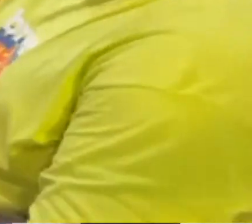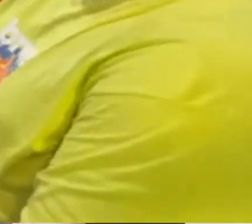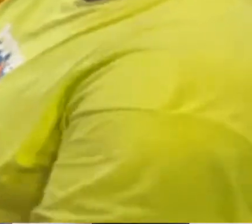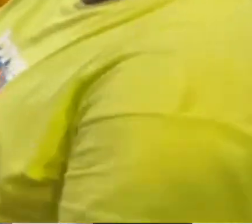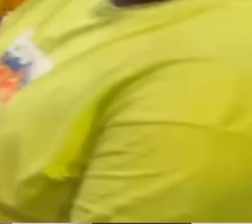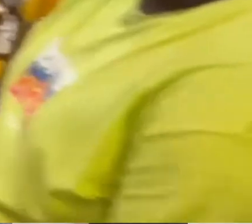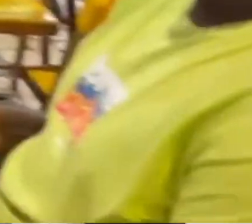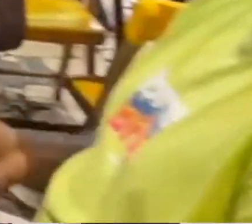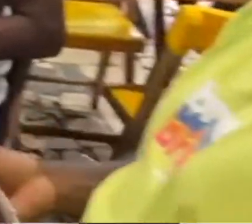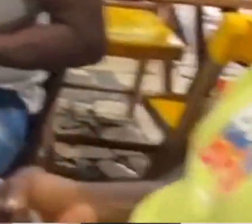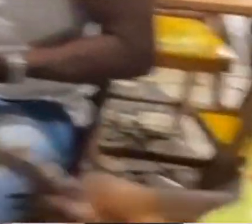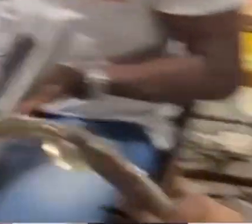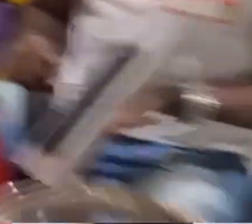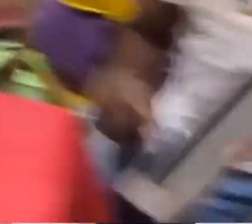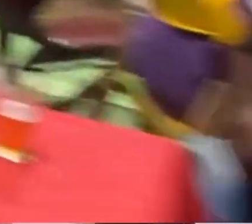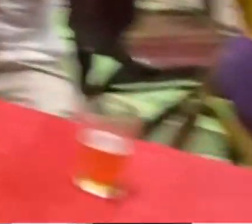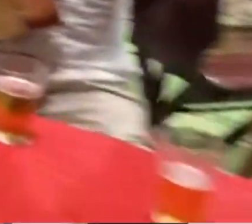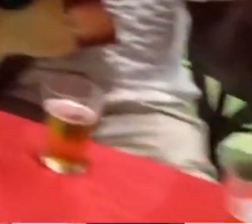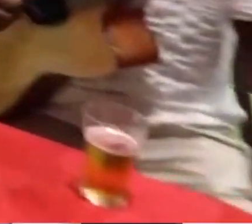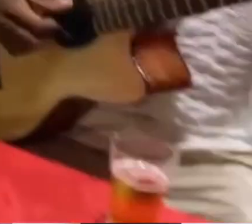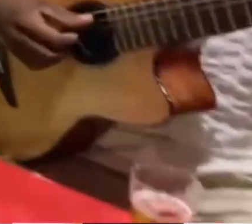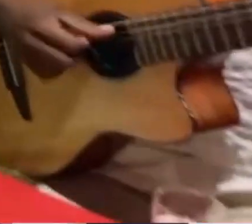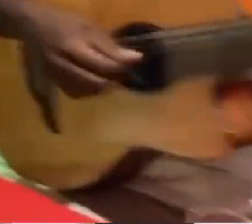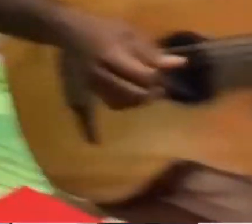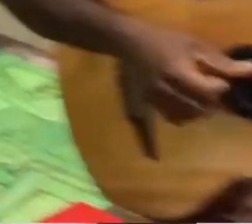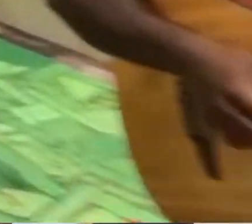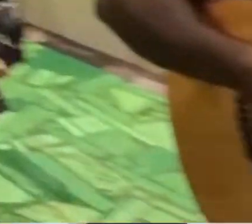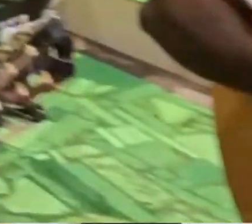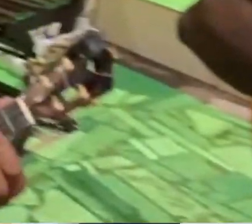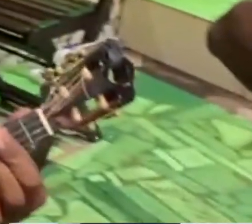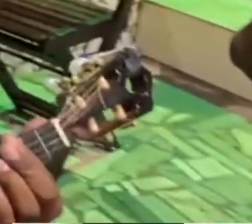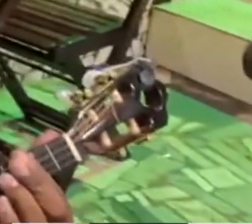ruir? E quando a gente esqueceu de